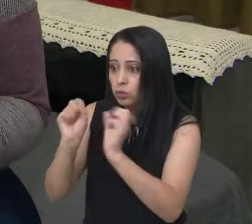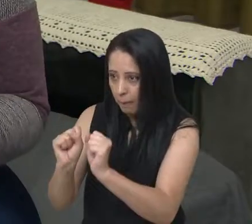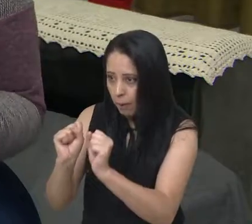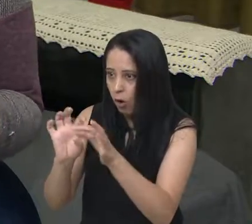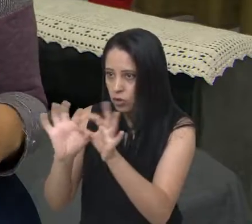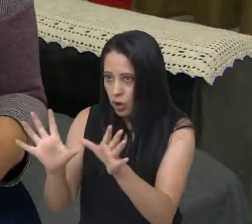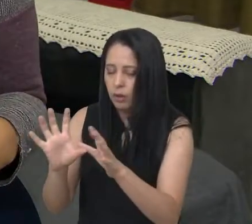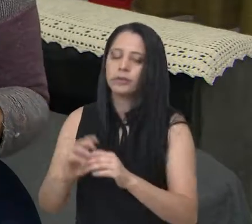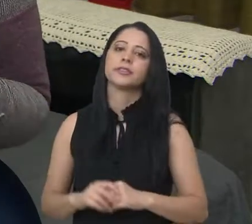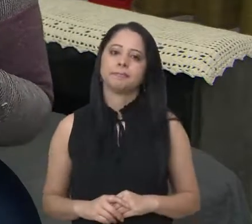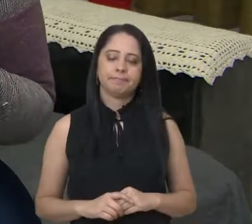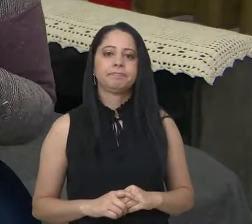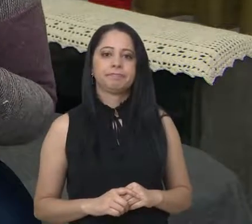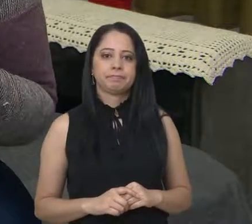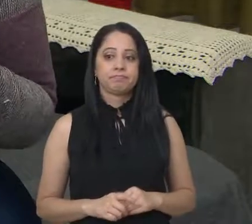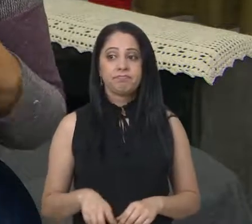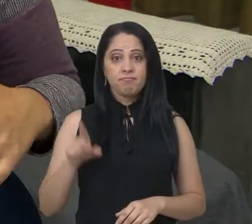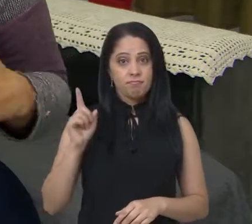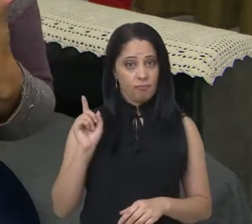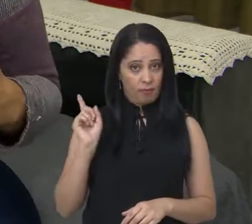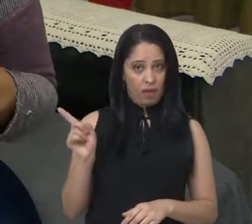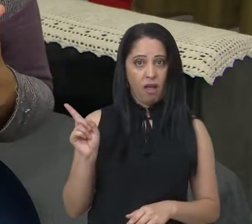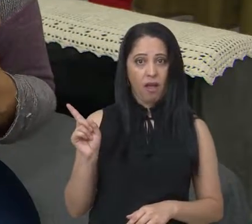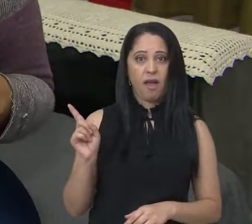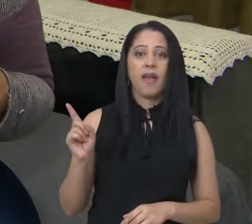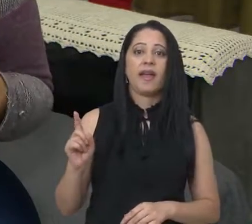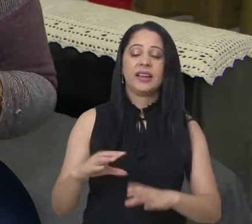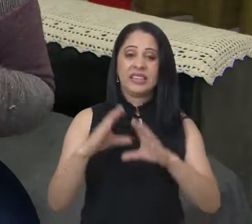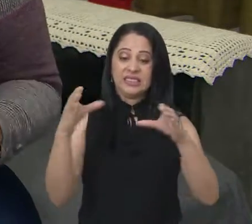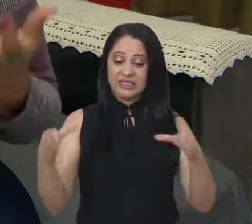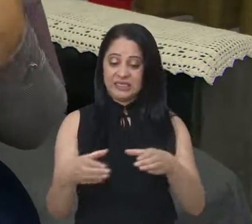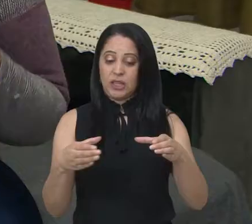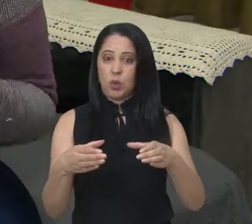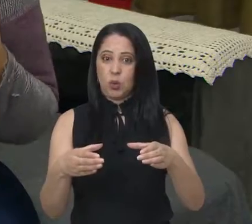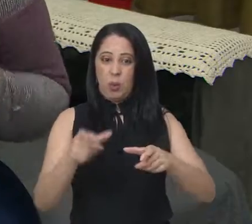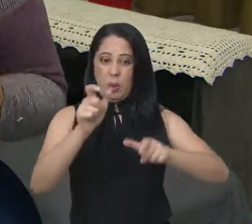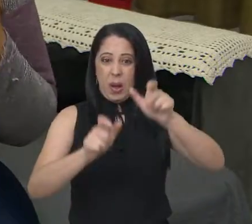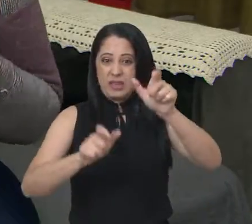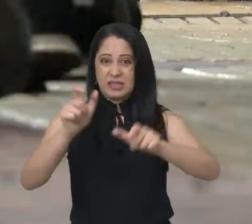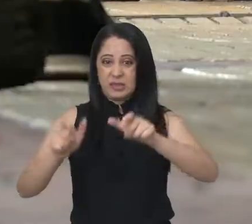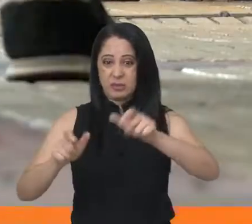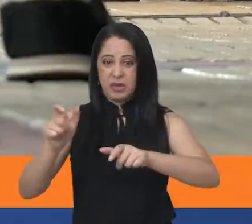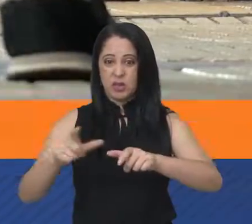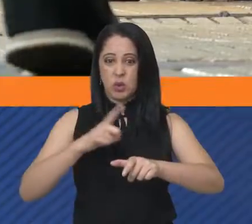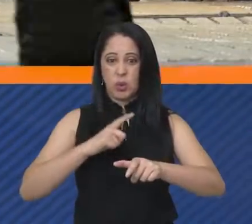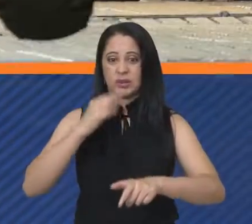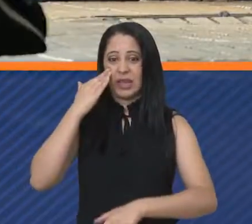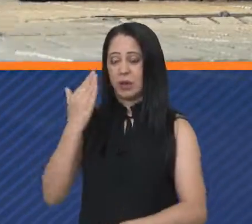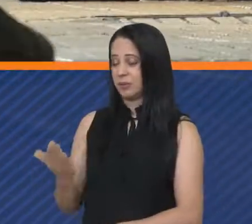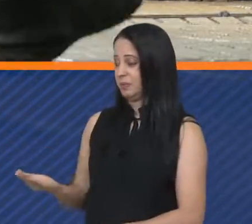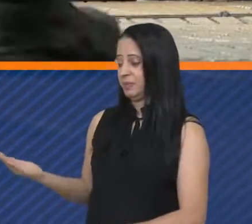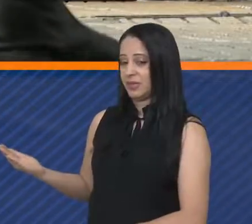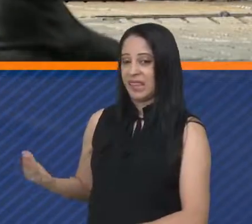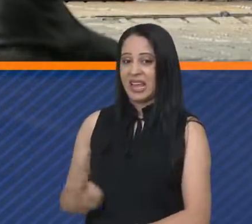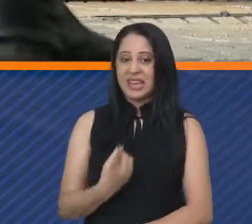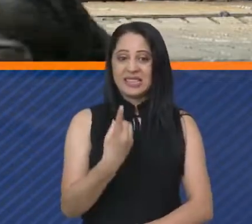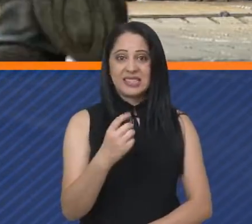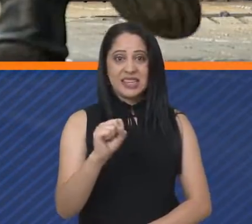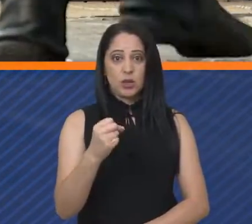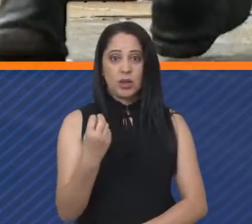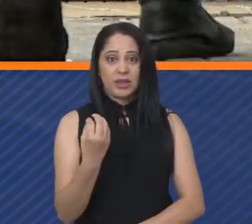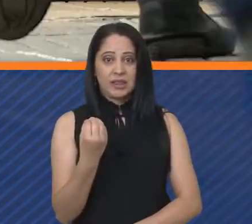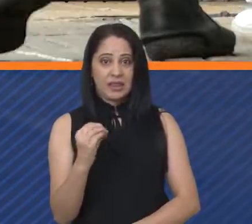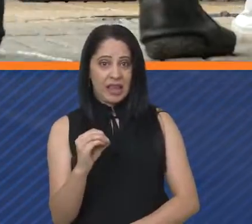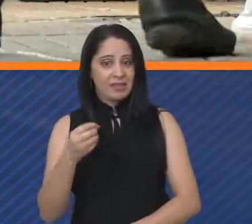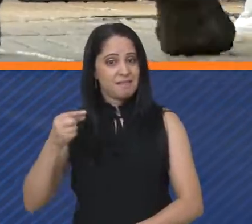A Viviane faz parte de um grupo grande de pessoas que sofrem com trombose no Brasil. Estima-se que 180 mil